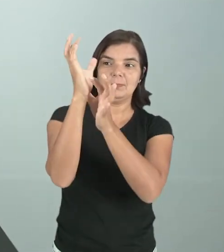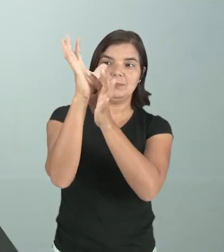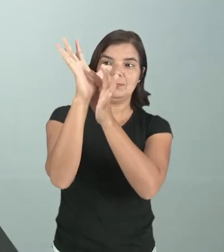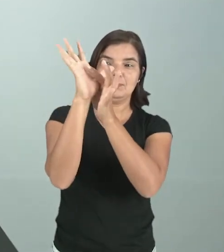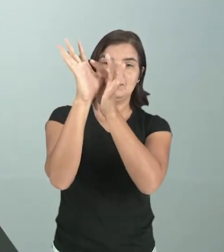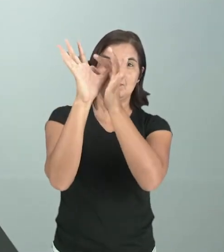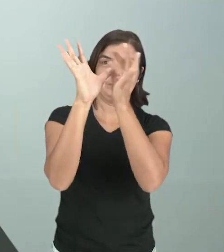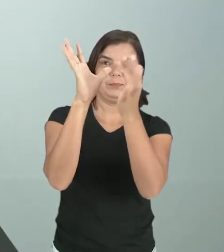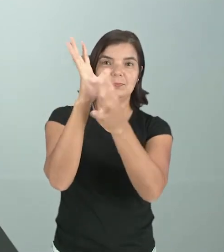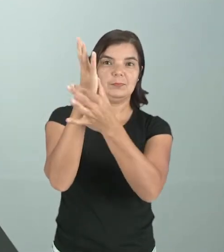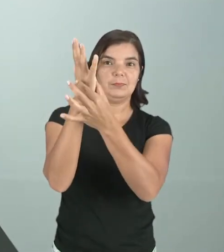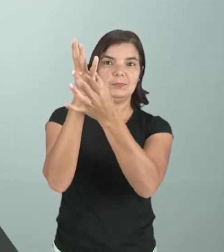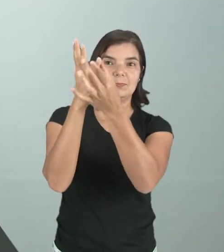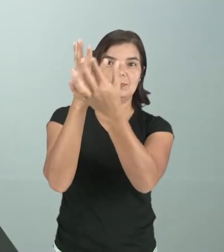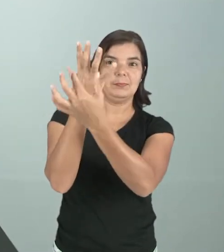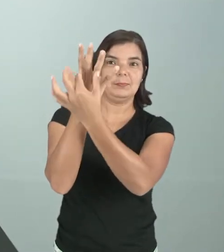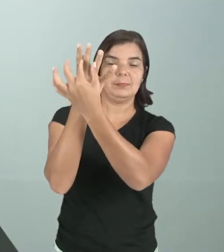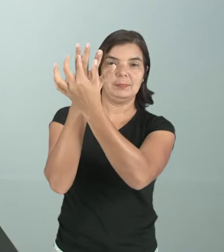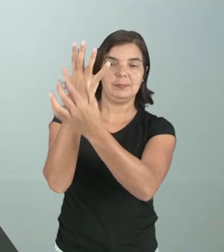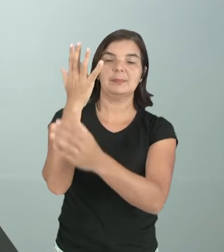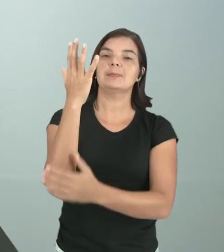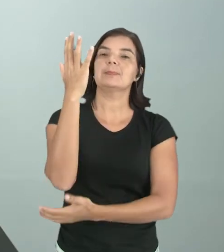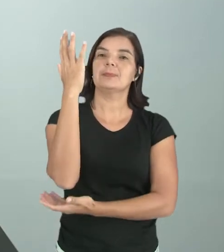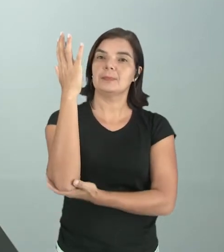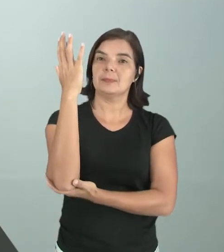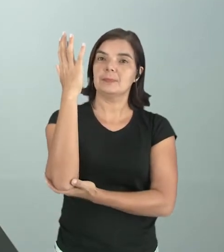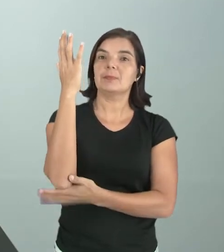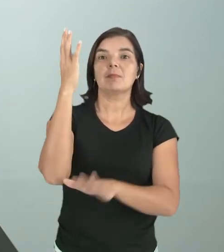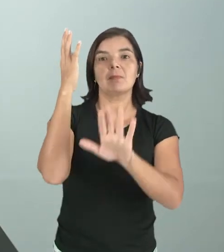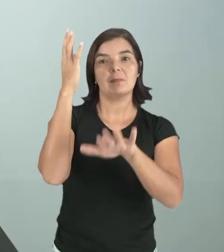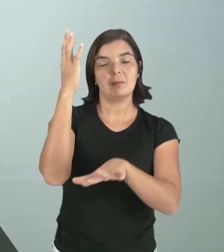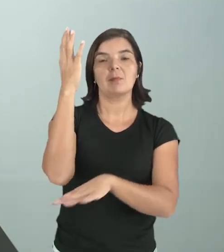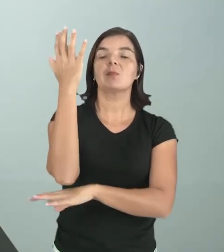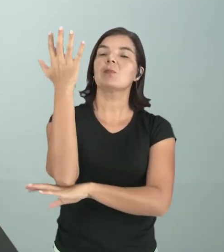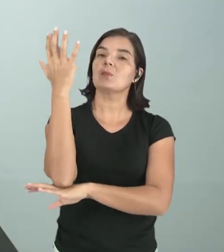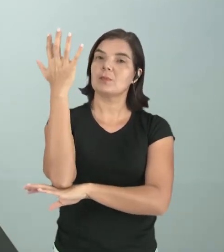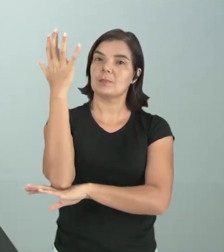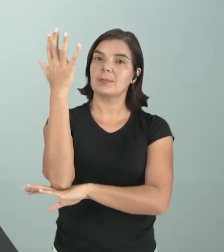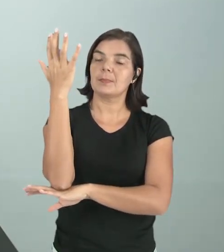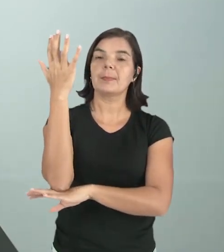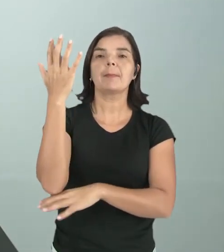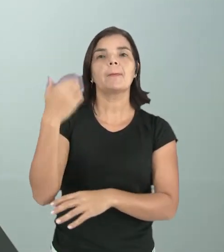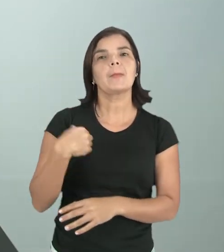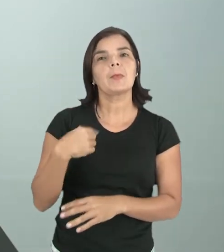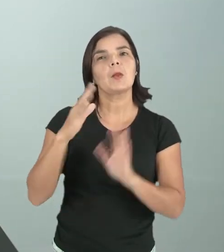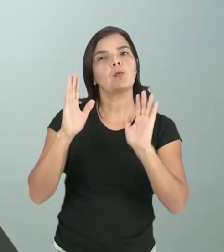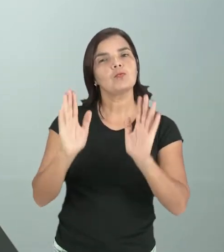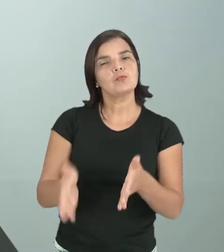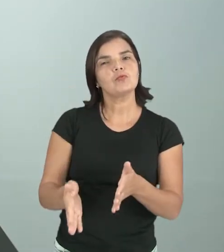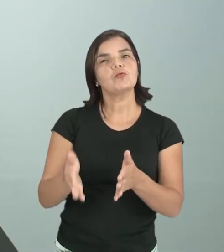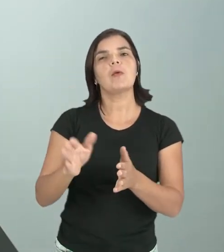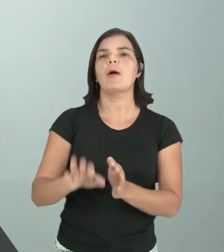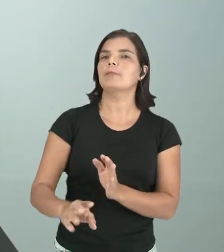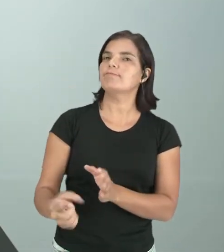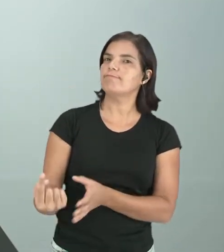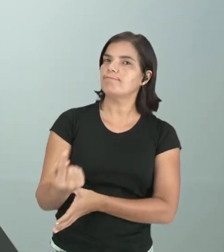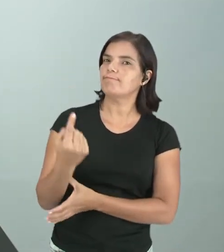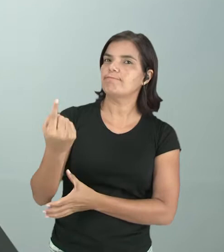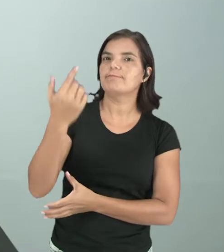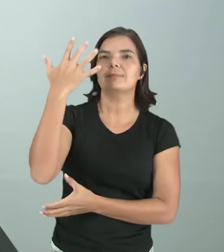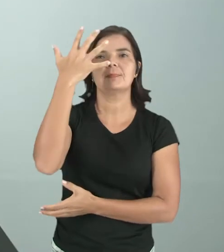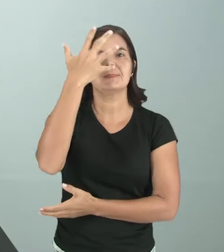os galhos e as folhas. Essa é uma parte vegetativa. E aí, quando ela já cresceu, tá bem